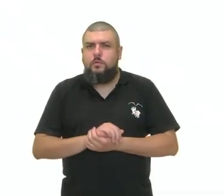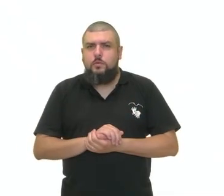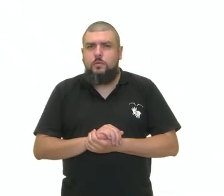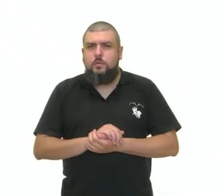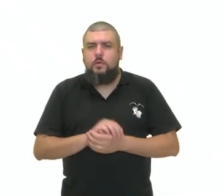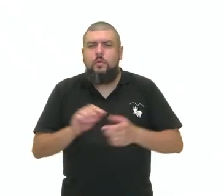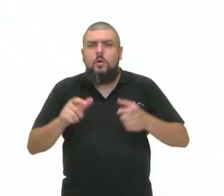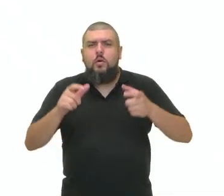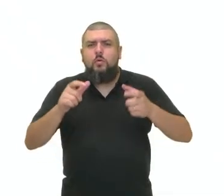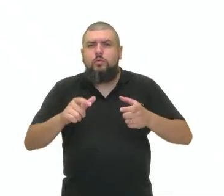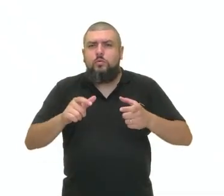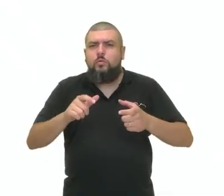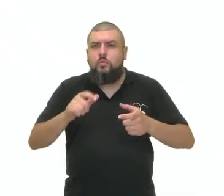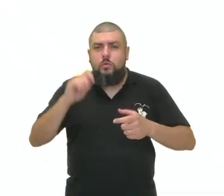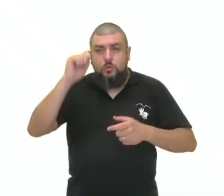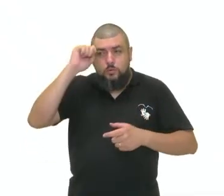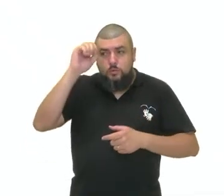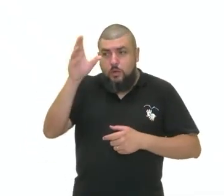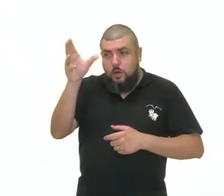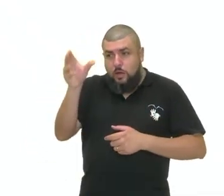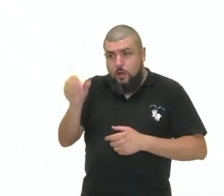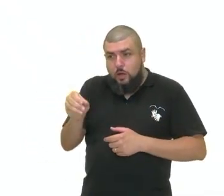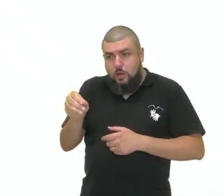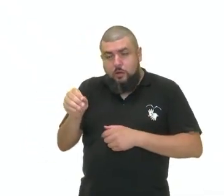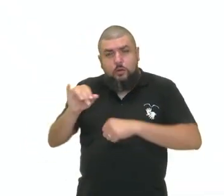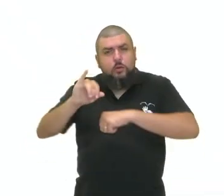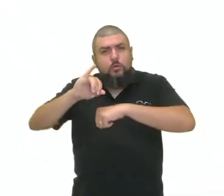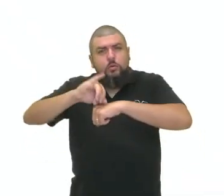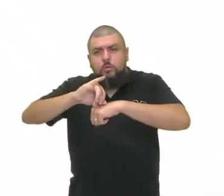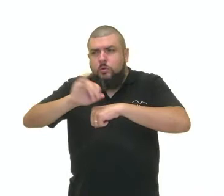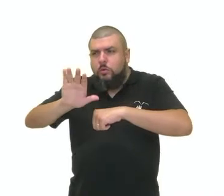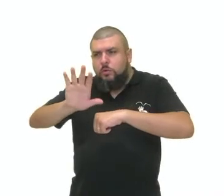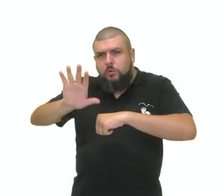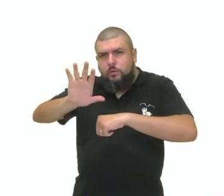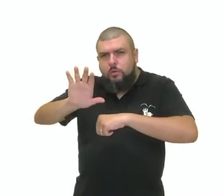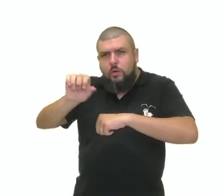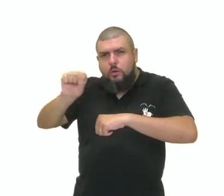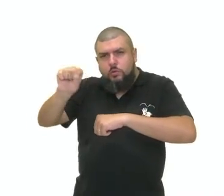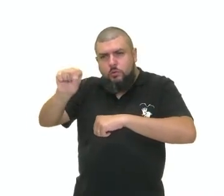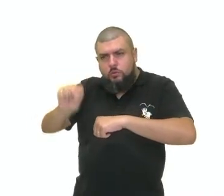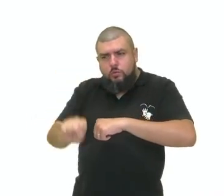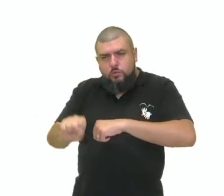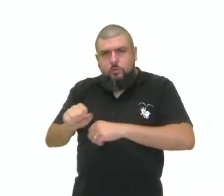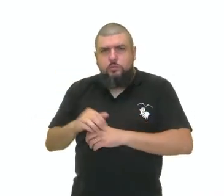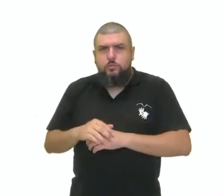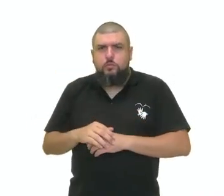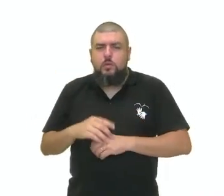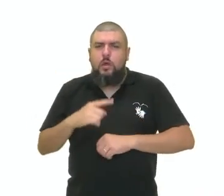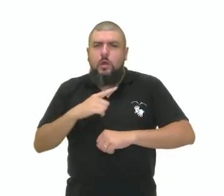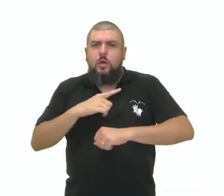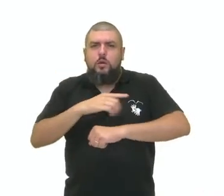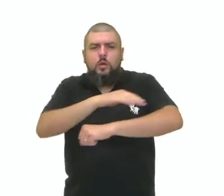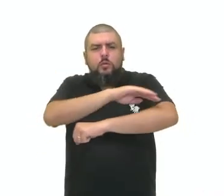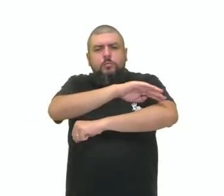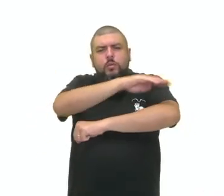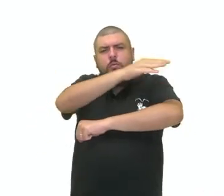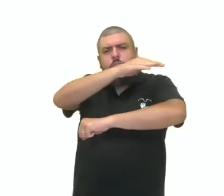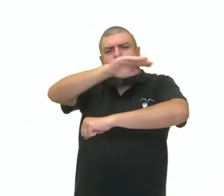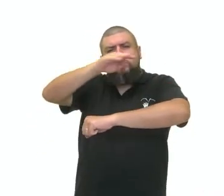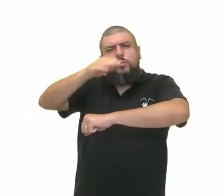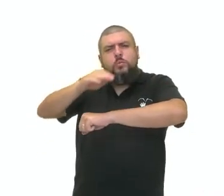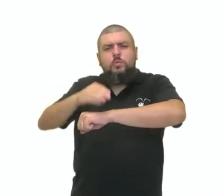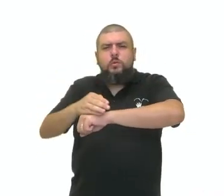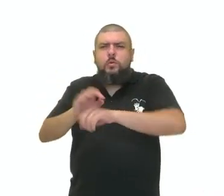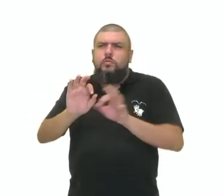centro-oeste e o sul do continente africano, apresenta altitudes médias, então não é tão elevado quanto as anteriores. A bacia do